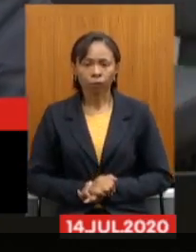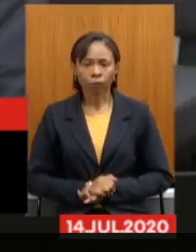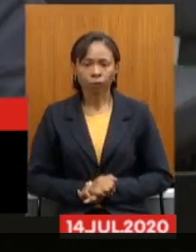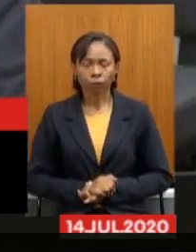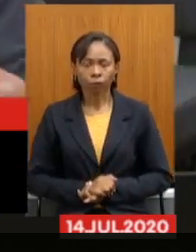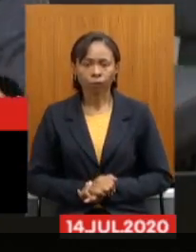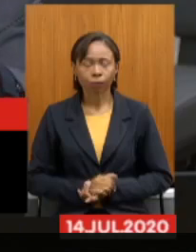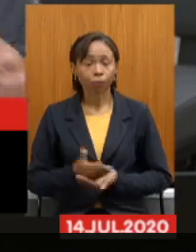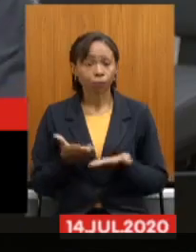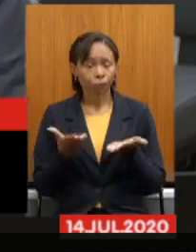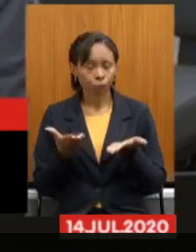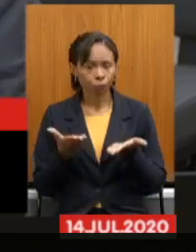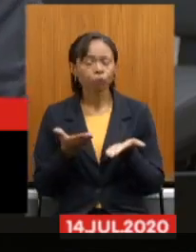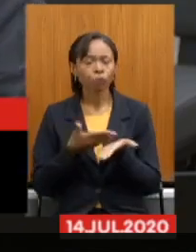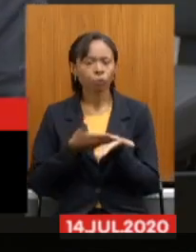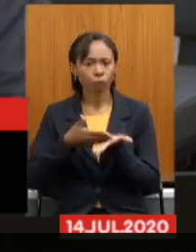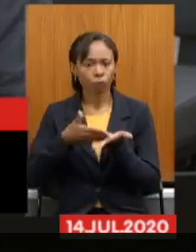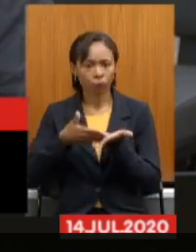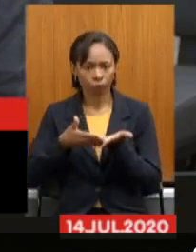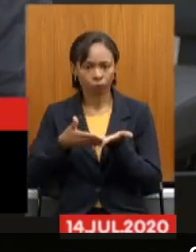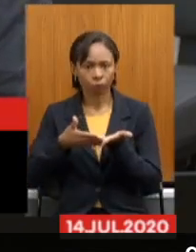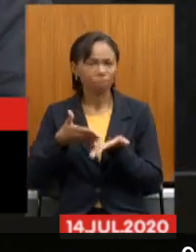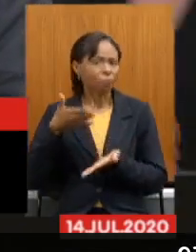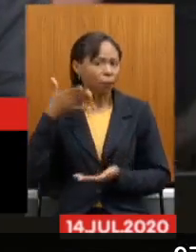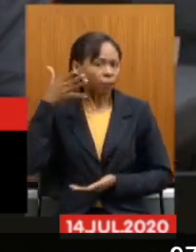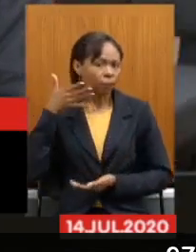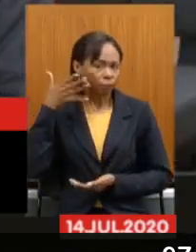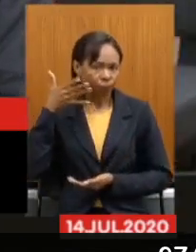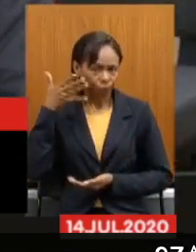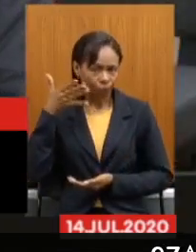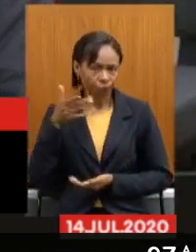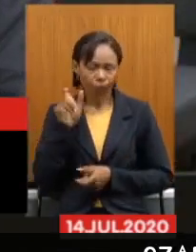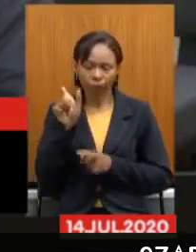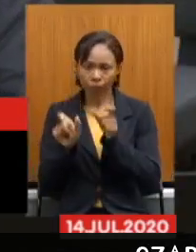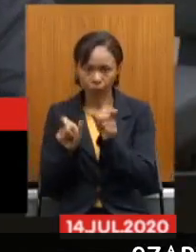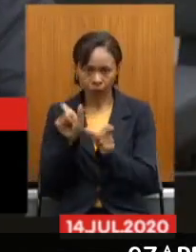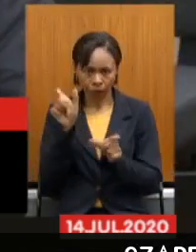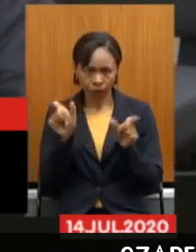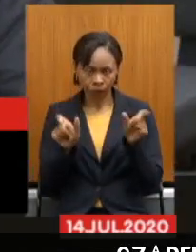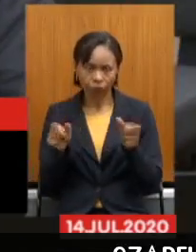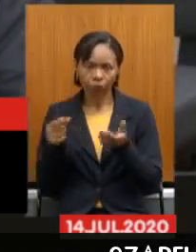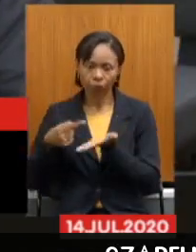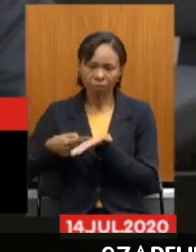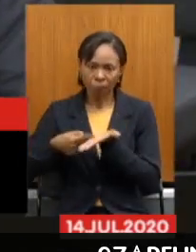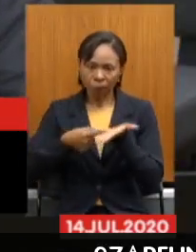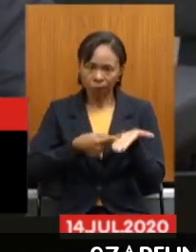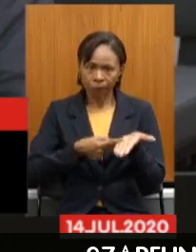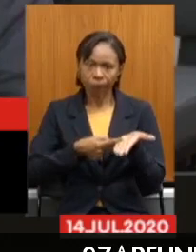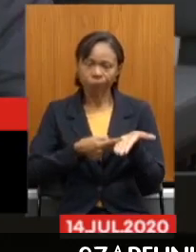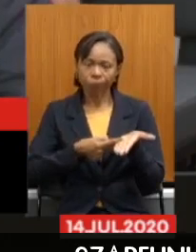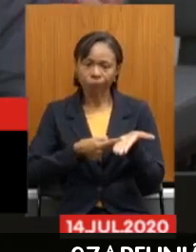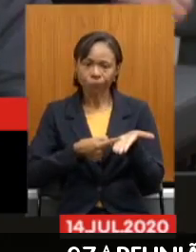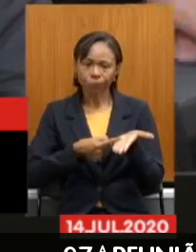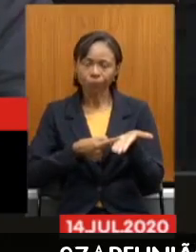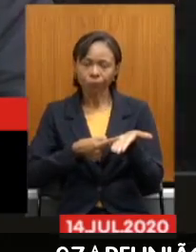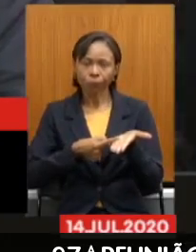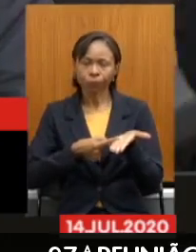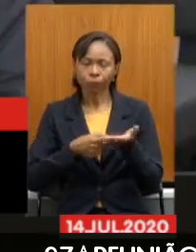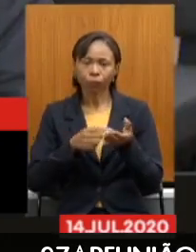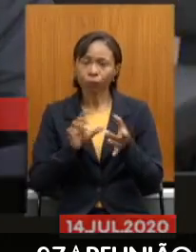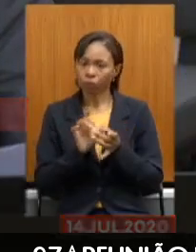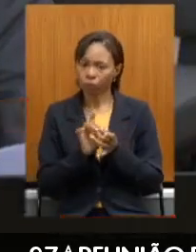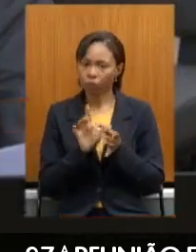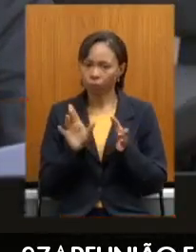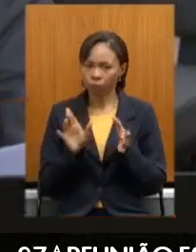Eu já vou dar início à palavra aos convidados inscritos para fazerem uso da